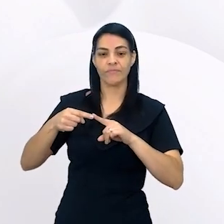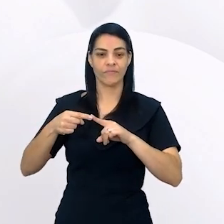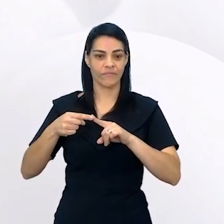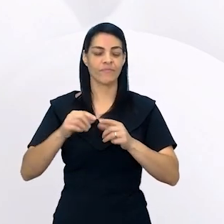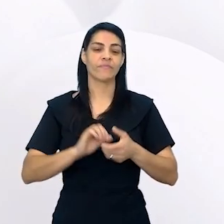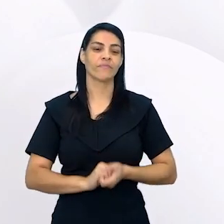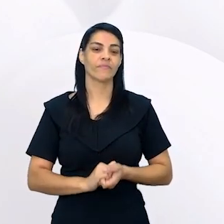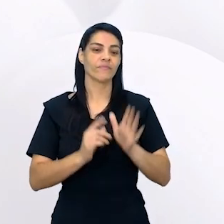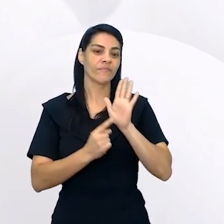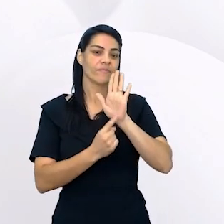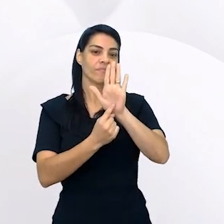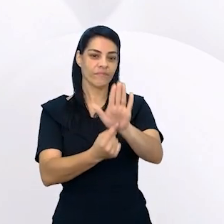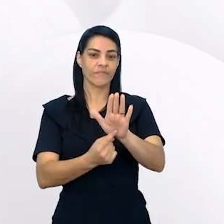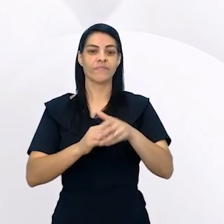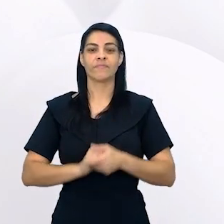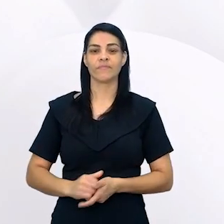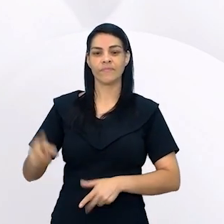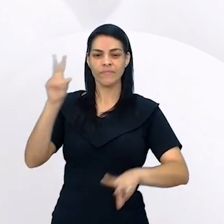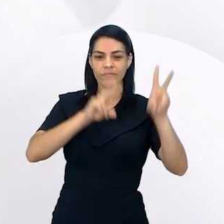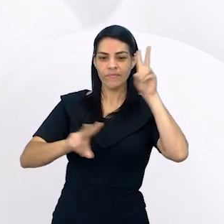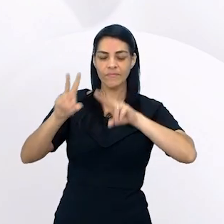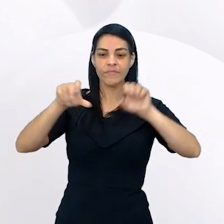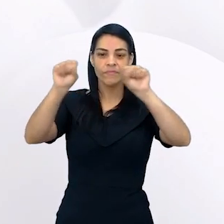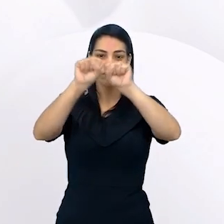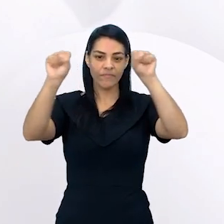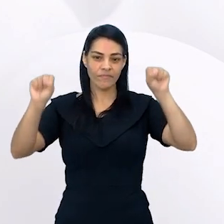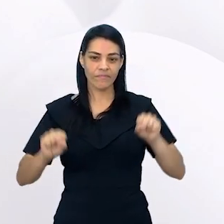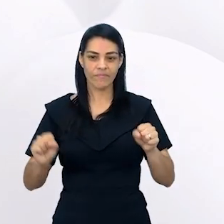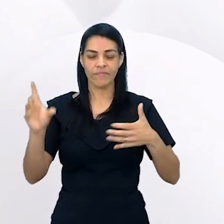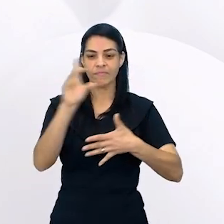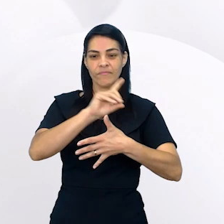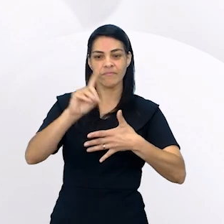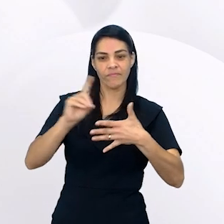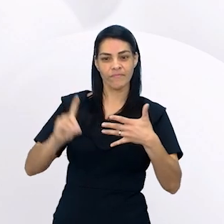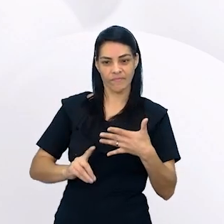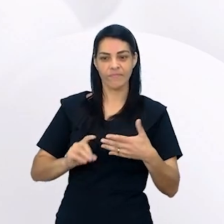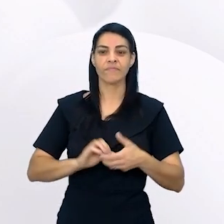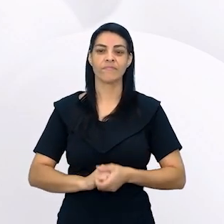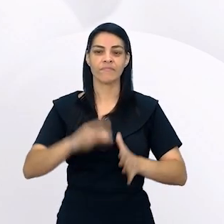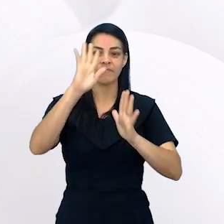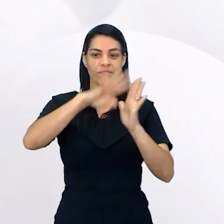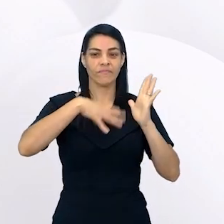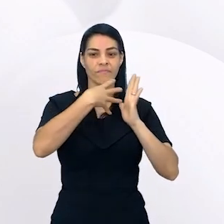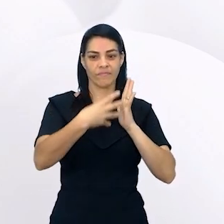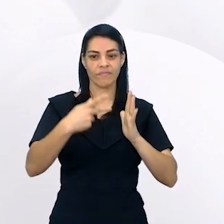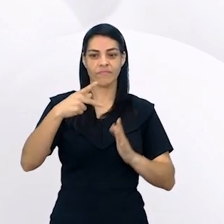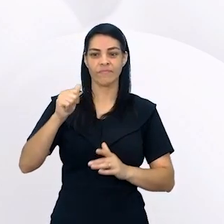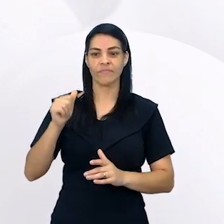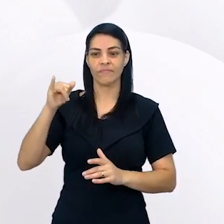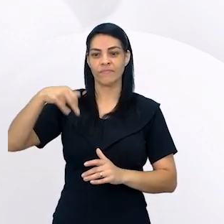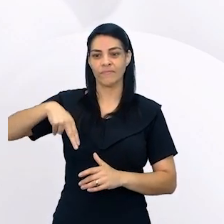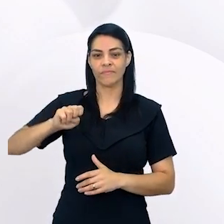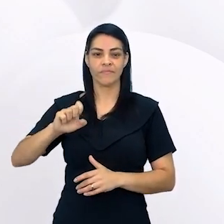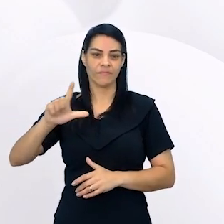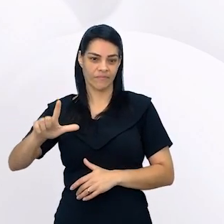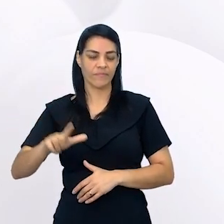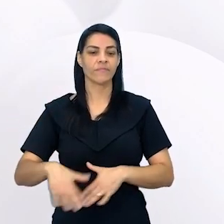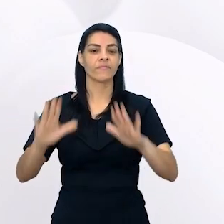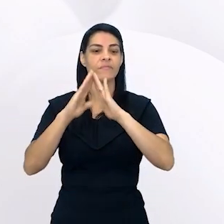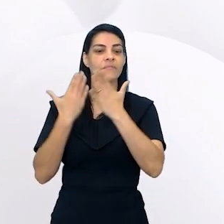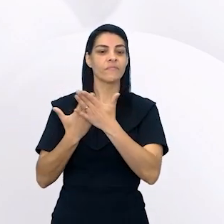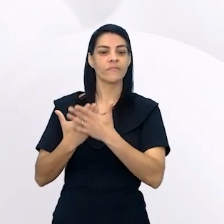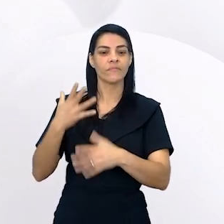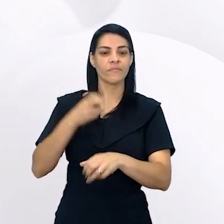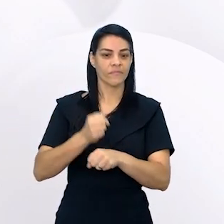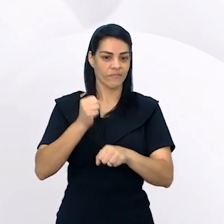apresentar uma visão sistematizada né de dados da plataforma painel escola Total identificar